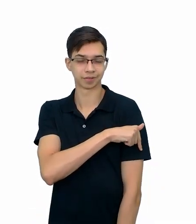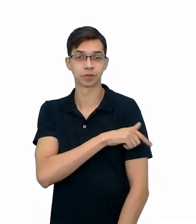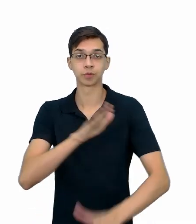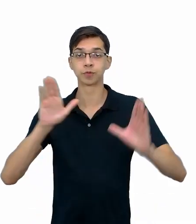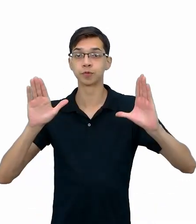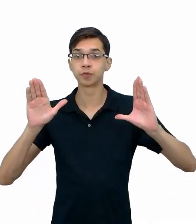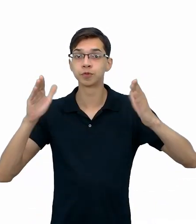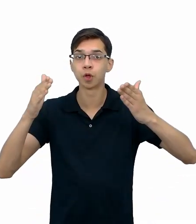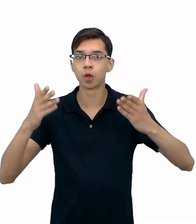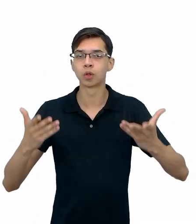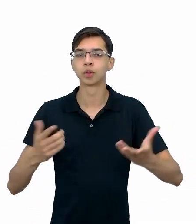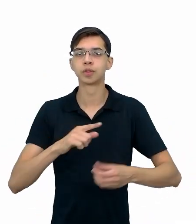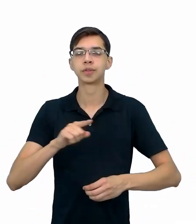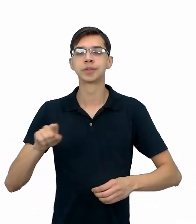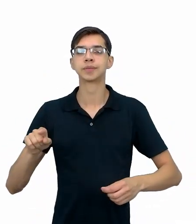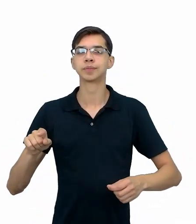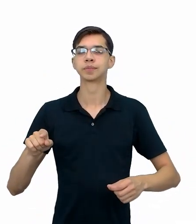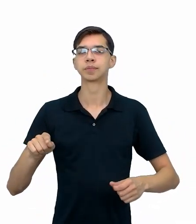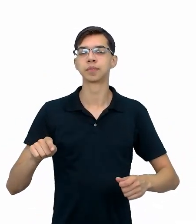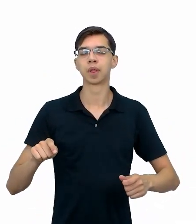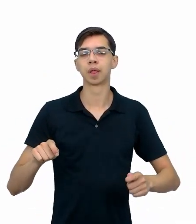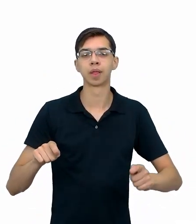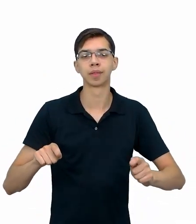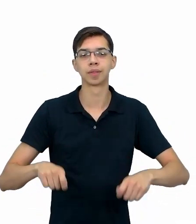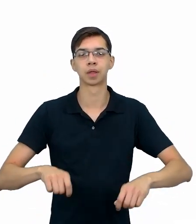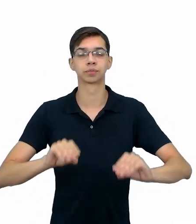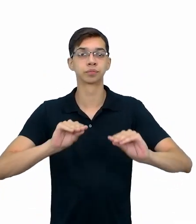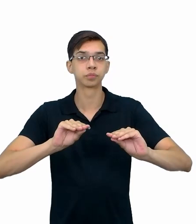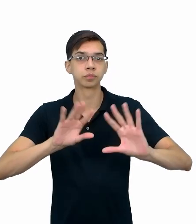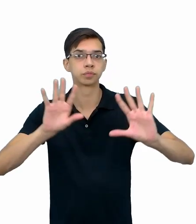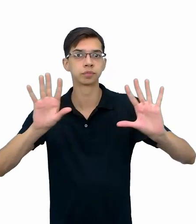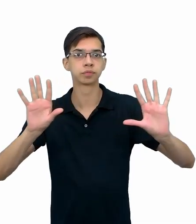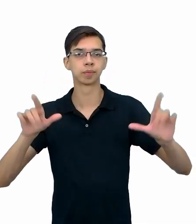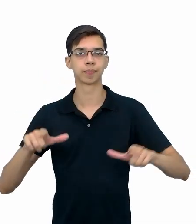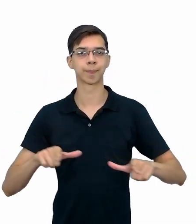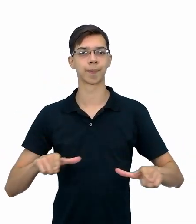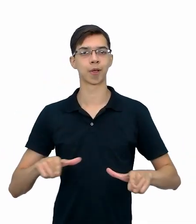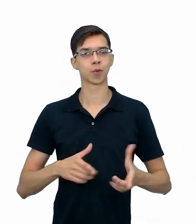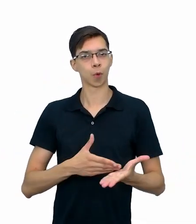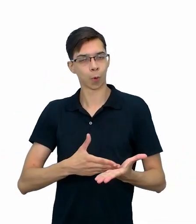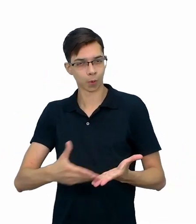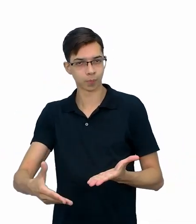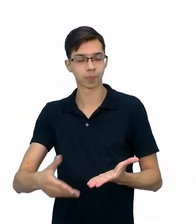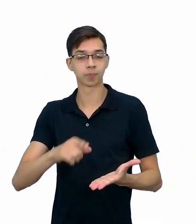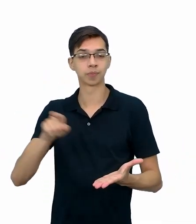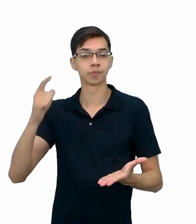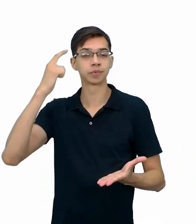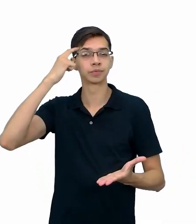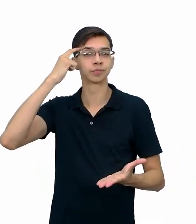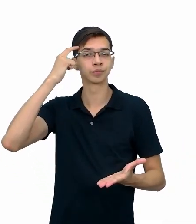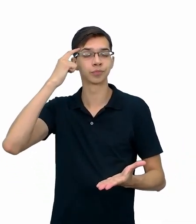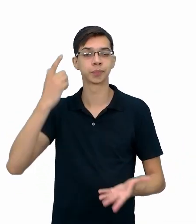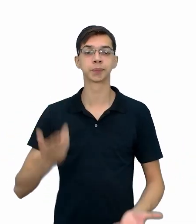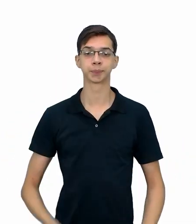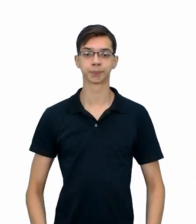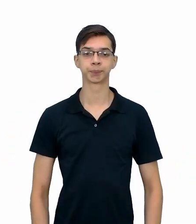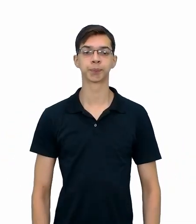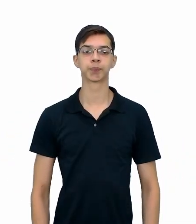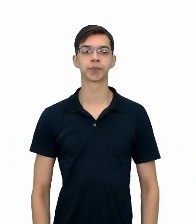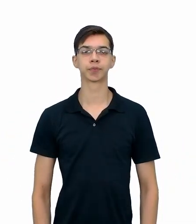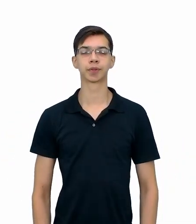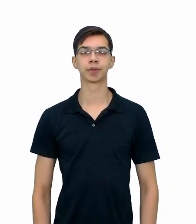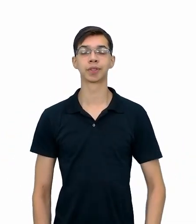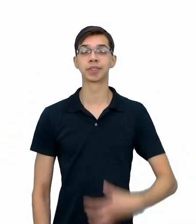evidência, né? Como que pode ser dado esse enfoque aí para esse trabalho? A gente pode pensar, então, olha só, sintaxe semântica, né,